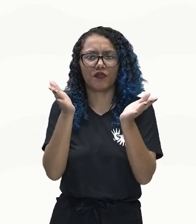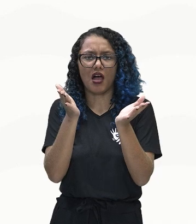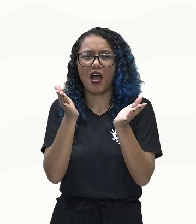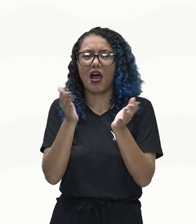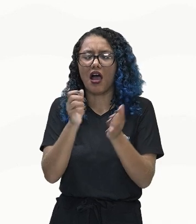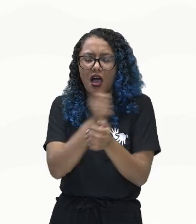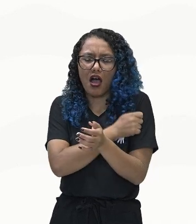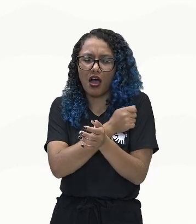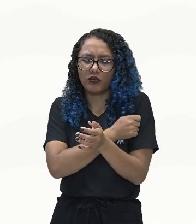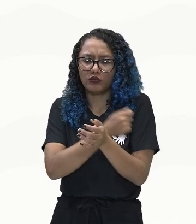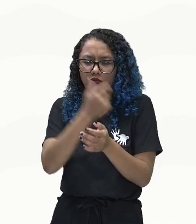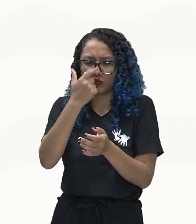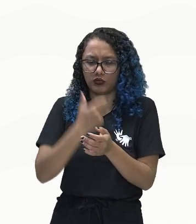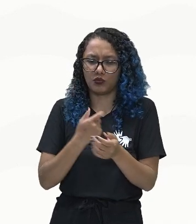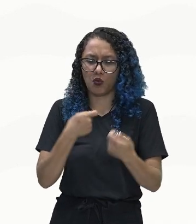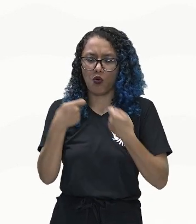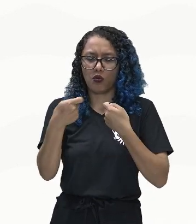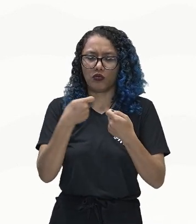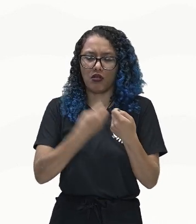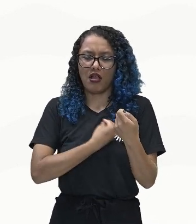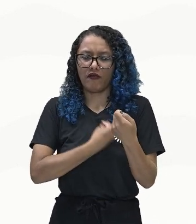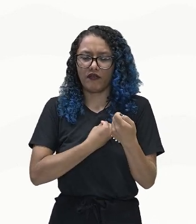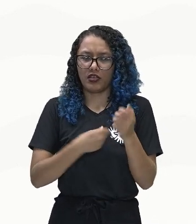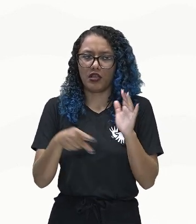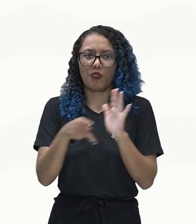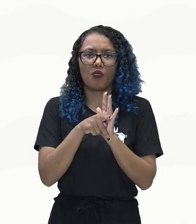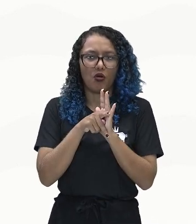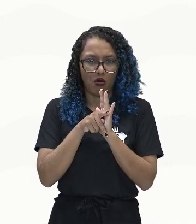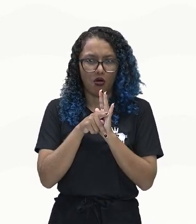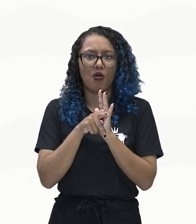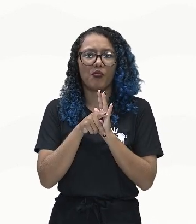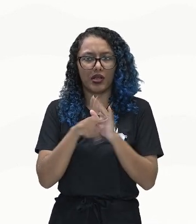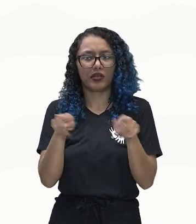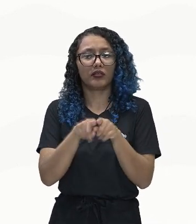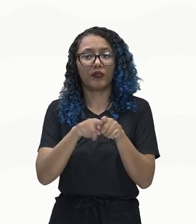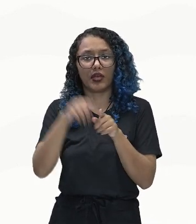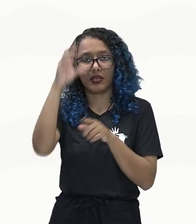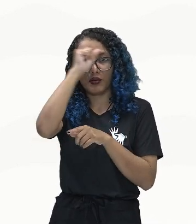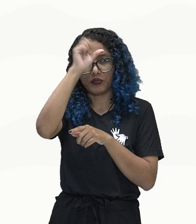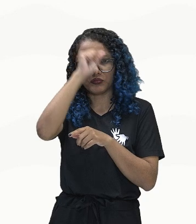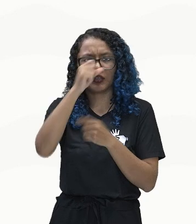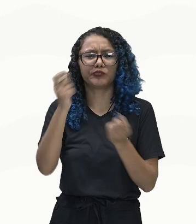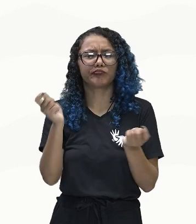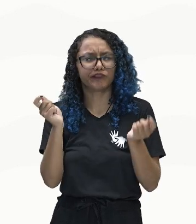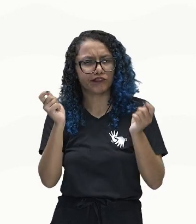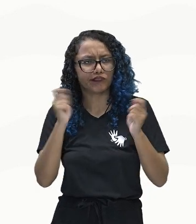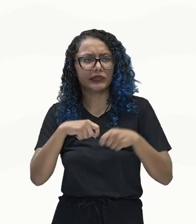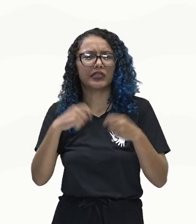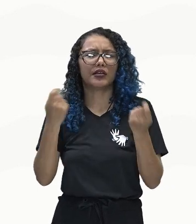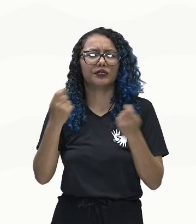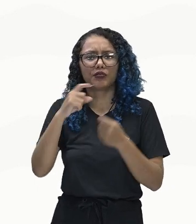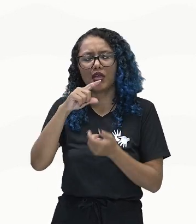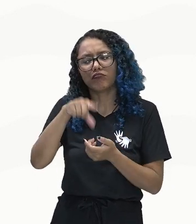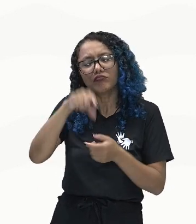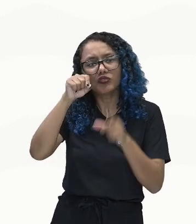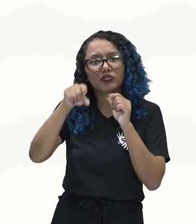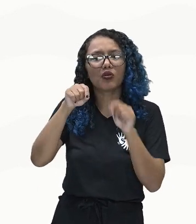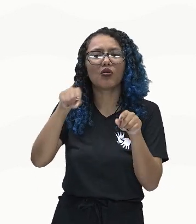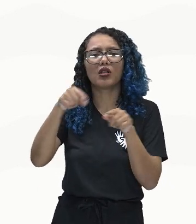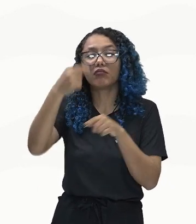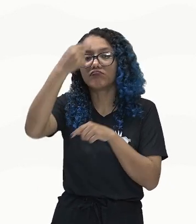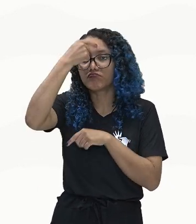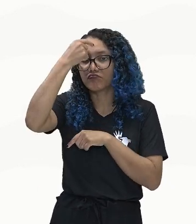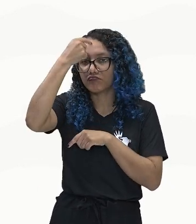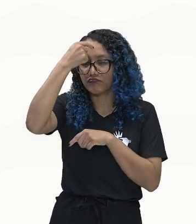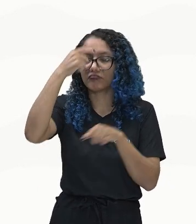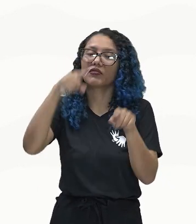vidas e aprendizagem, desenvolvendo a capacidade de tomar decisões de forma consciente e